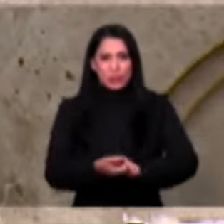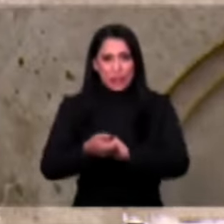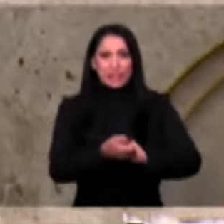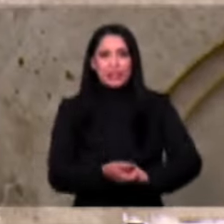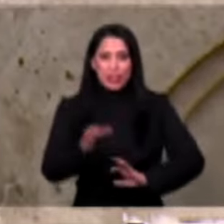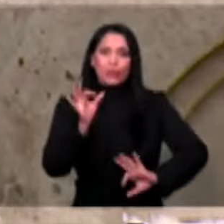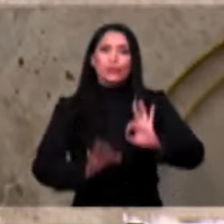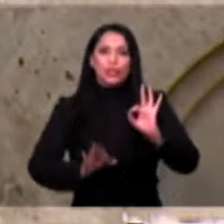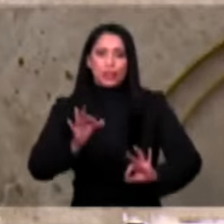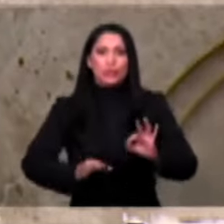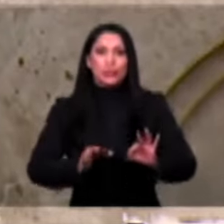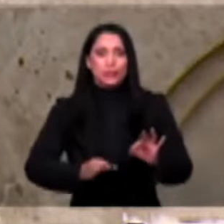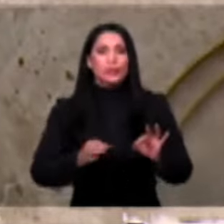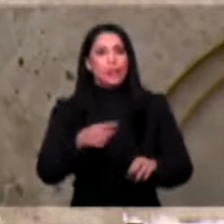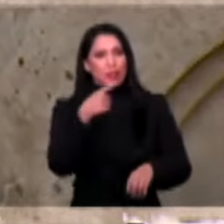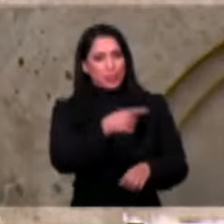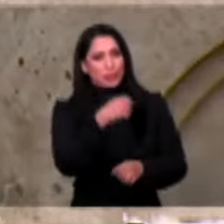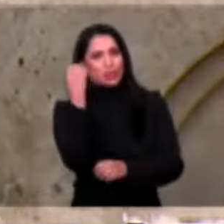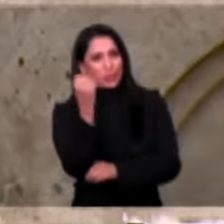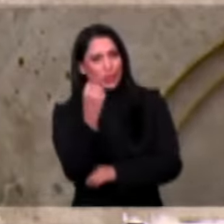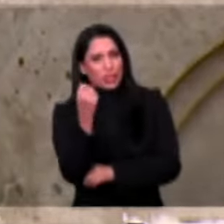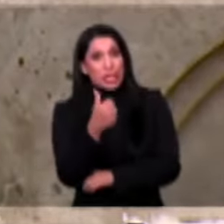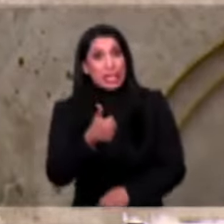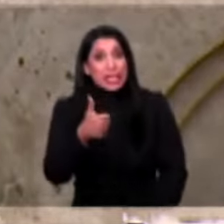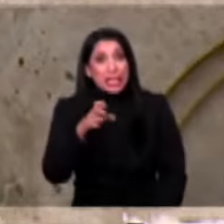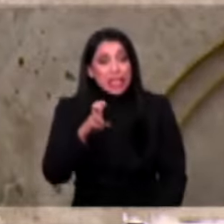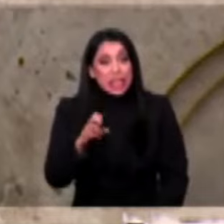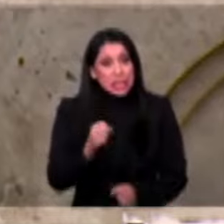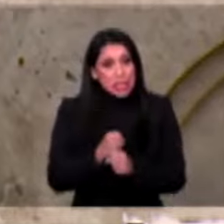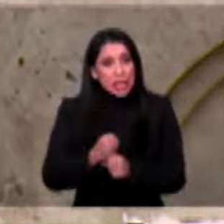Alegre. Nos 15 anos que se seguiram,